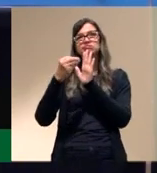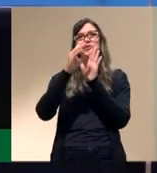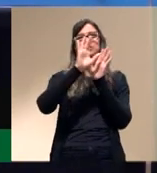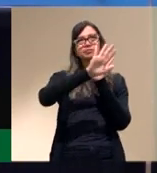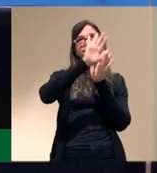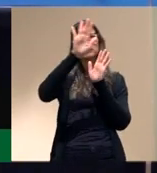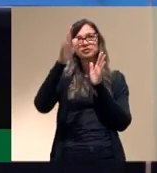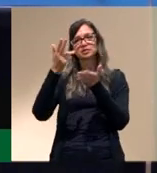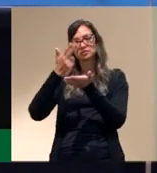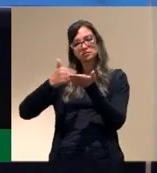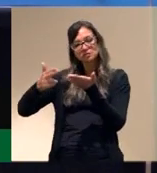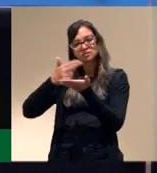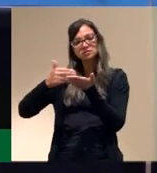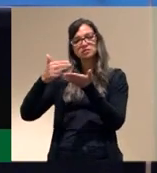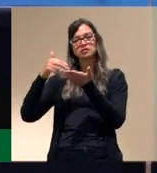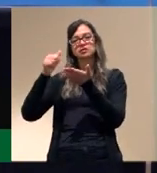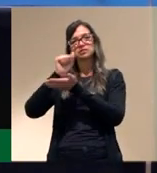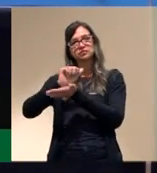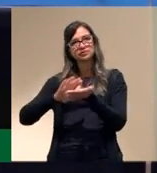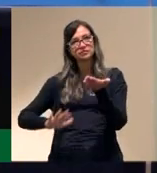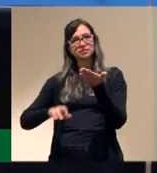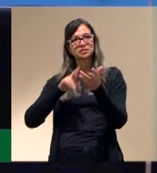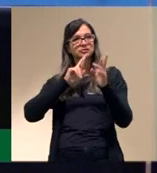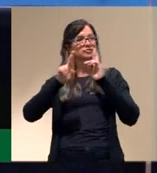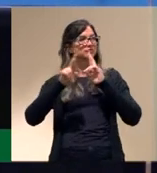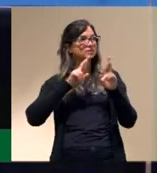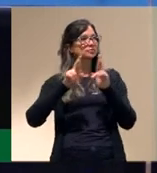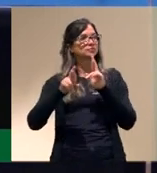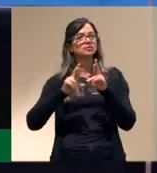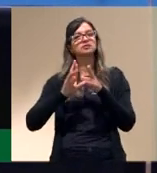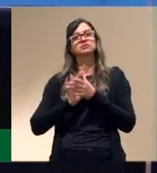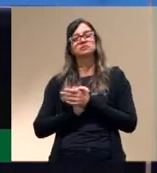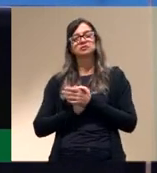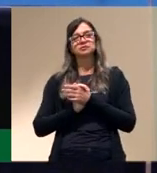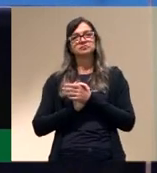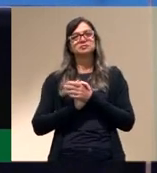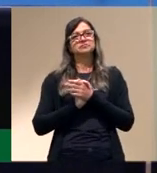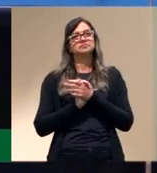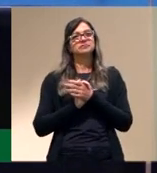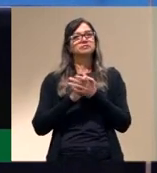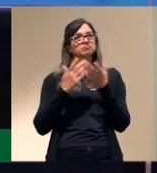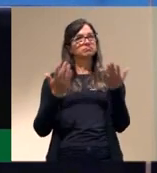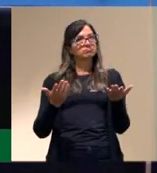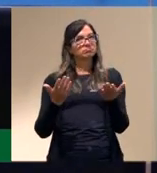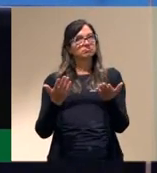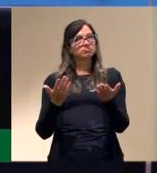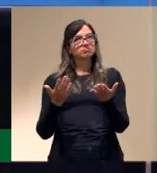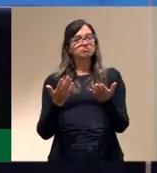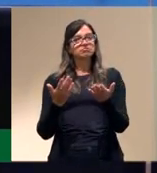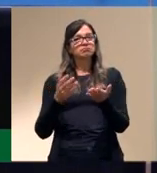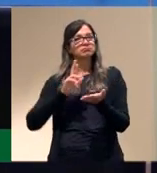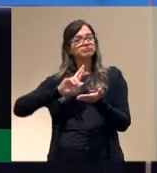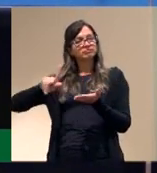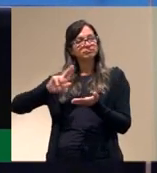de atividades, de respostas prontas, elas não são, né?